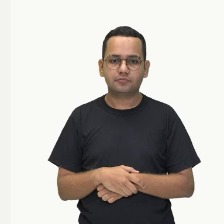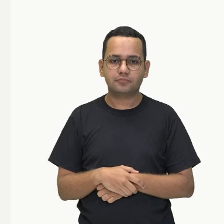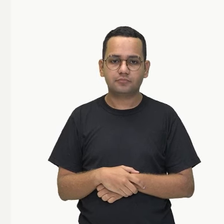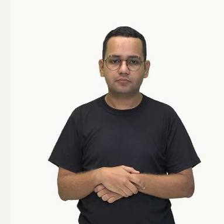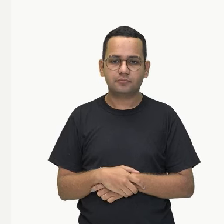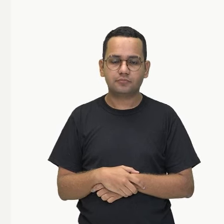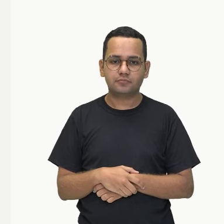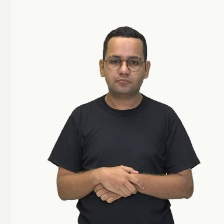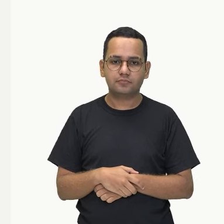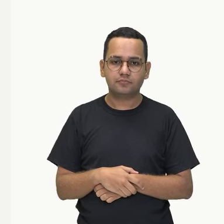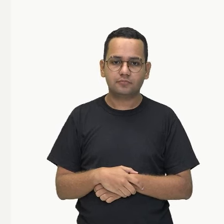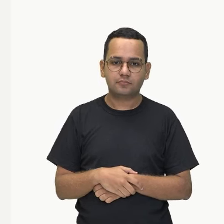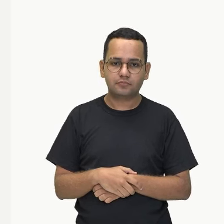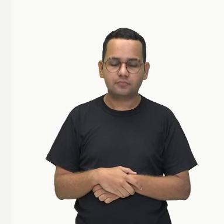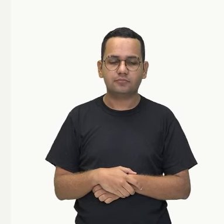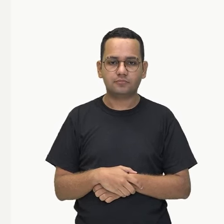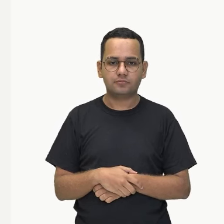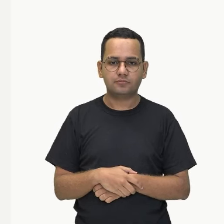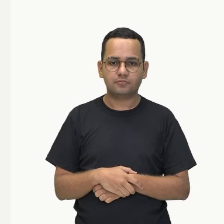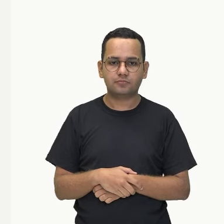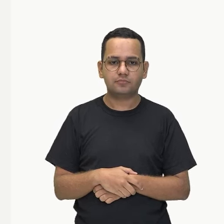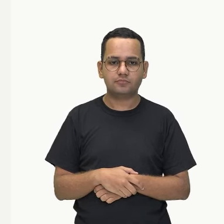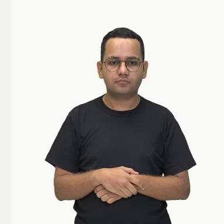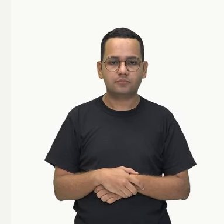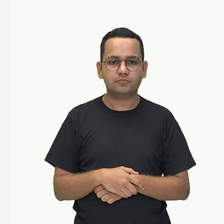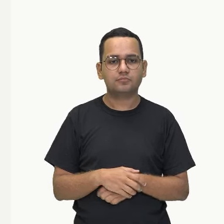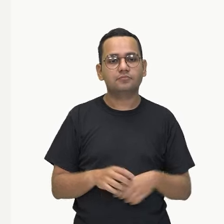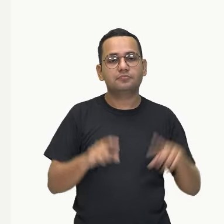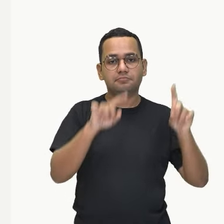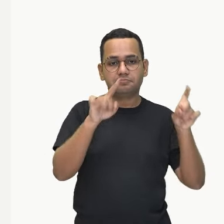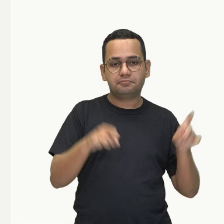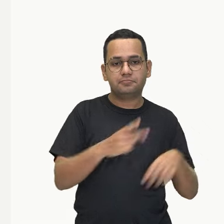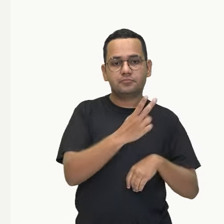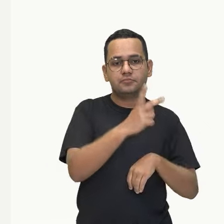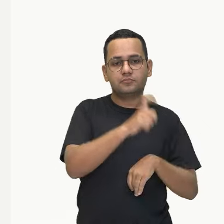menos x mais z.